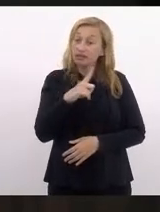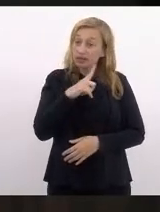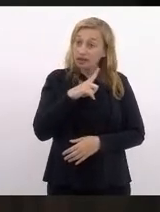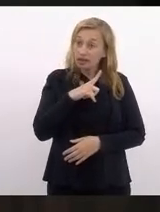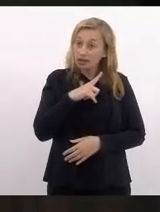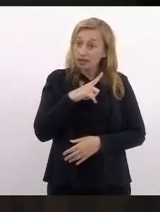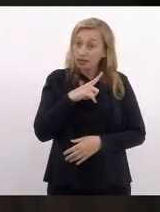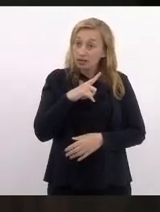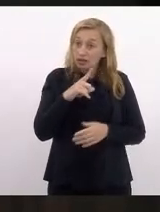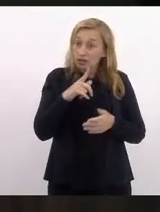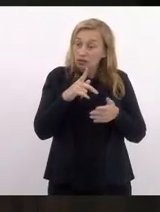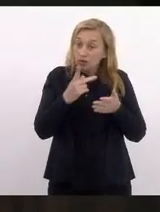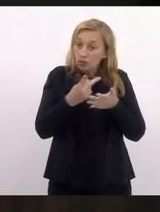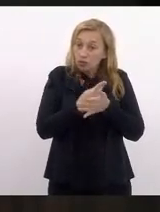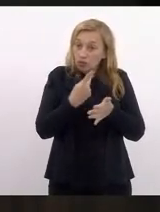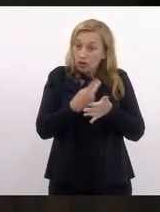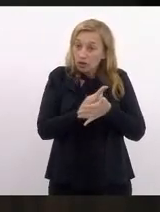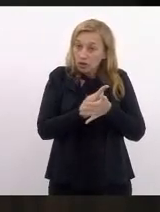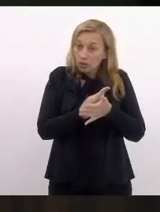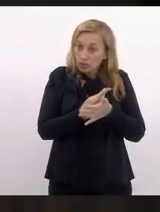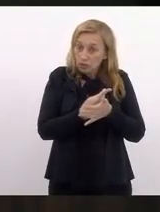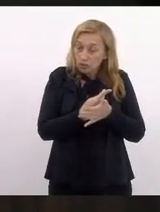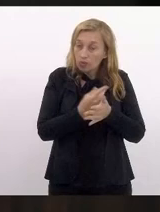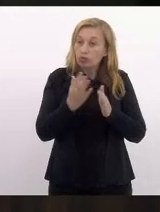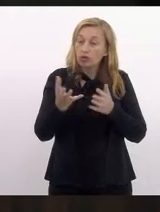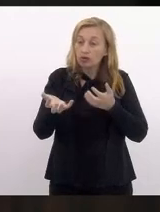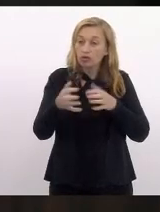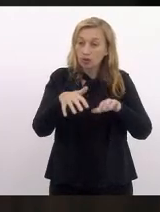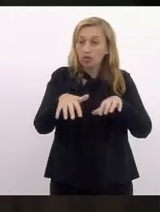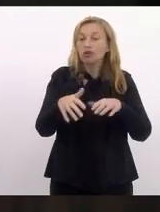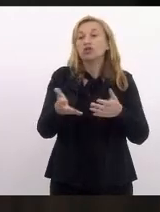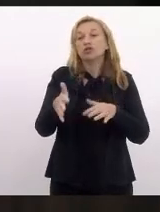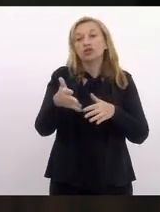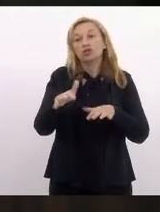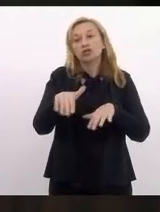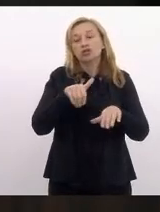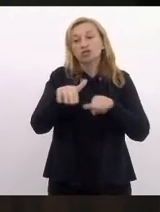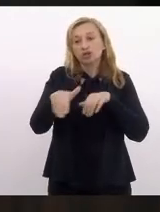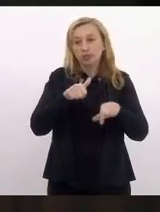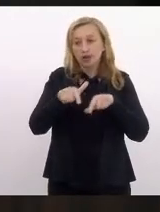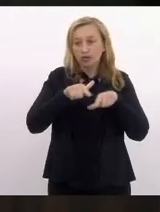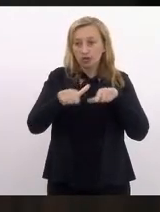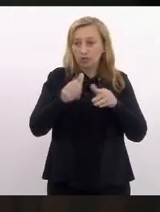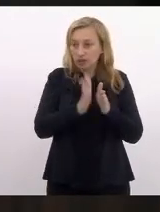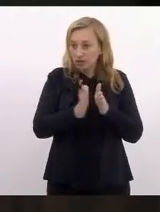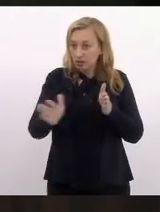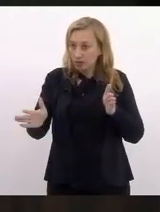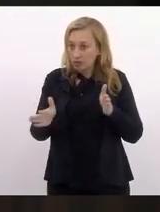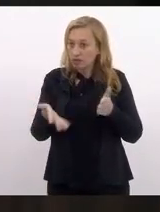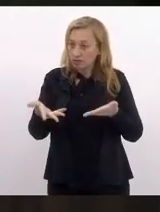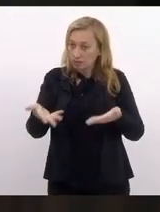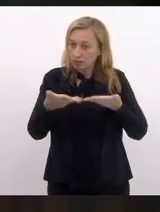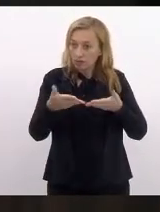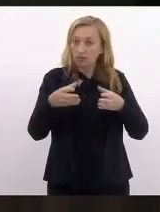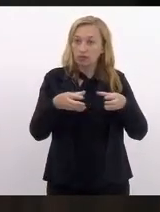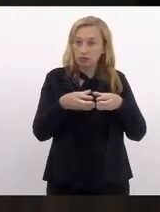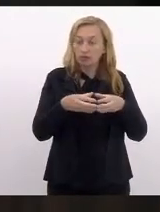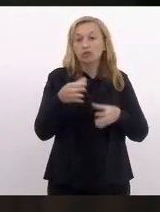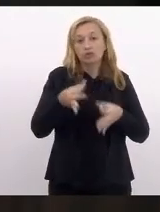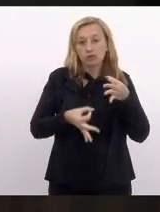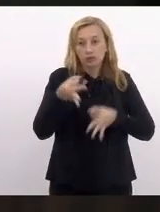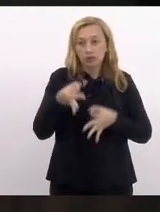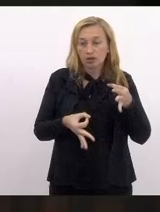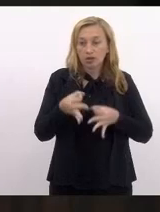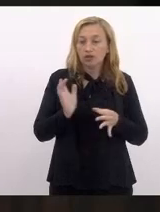teve uma incorreção não parecer tão quero chamar os trabalhos a ordem Vou colher de novo o parecer da comissão de concessão justiça